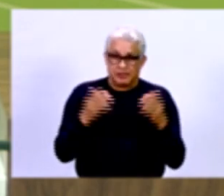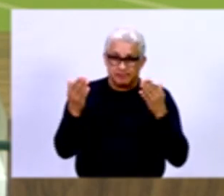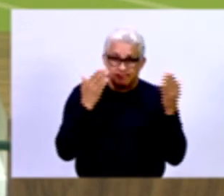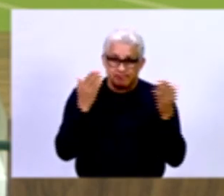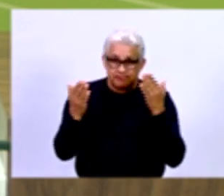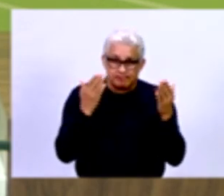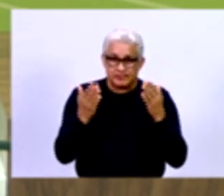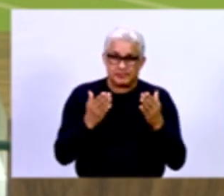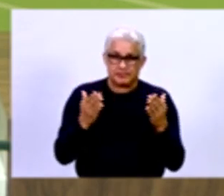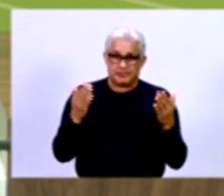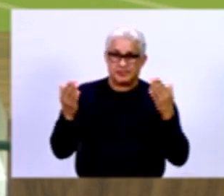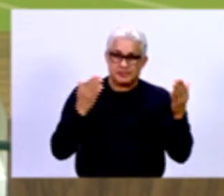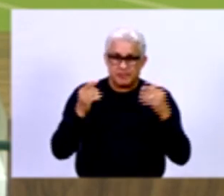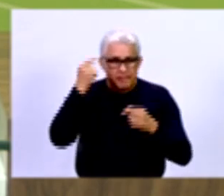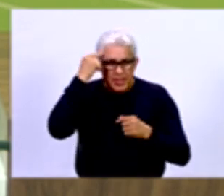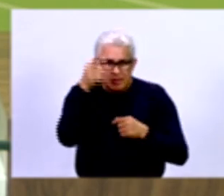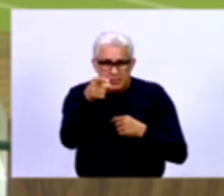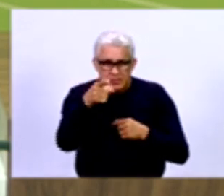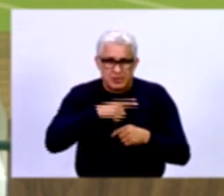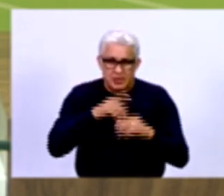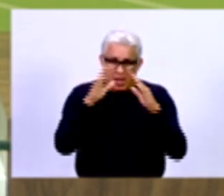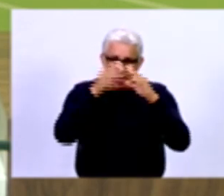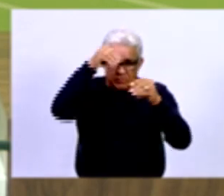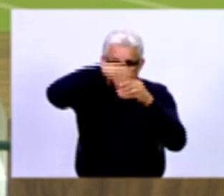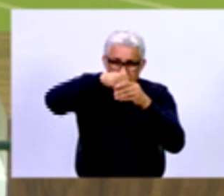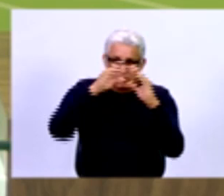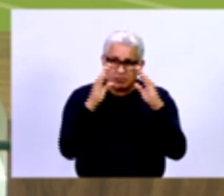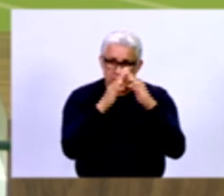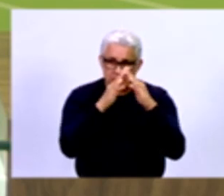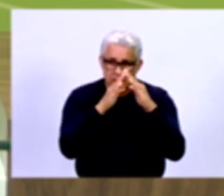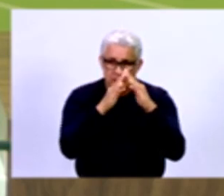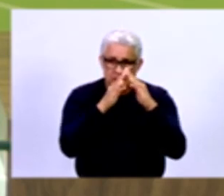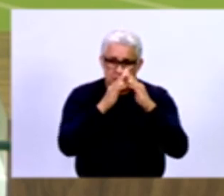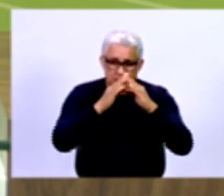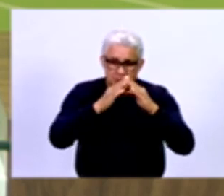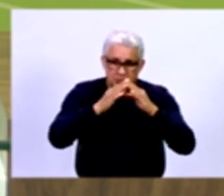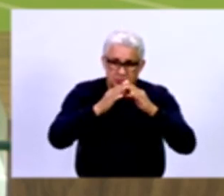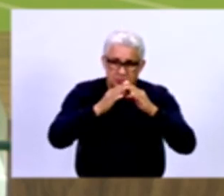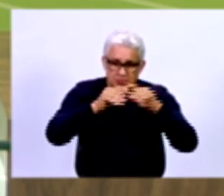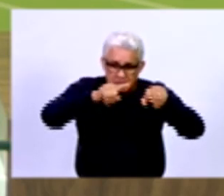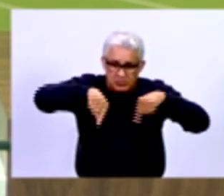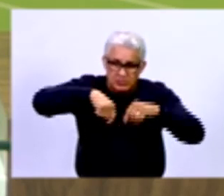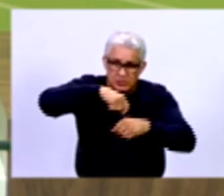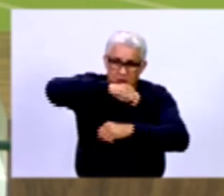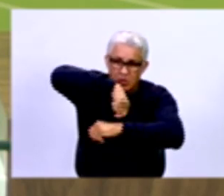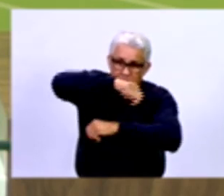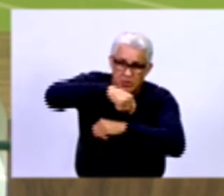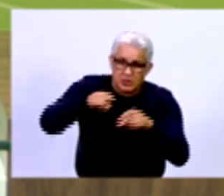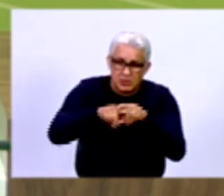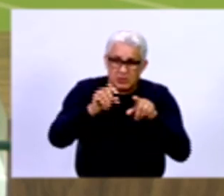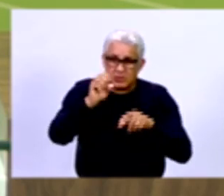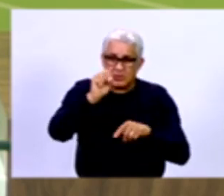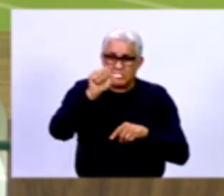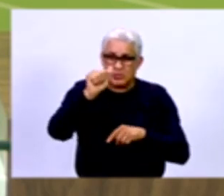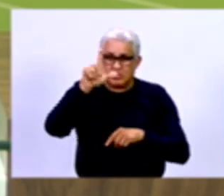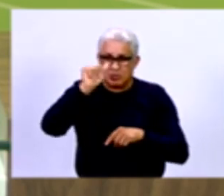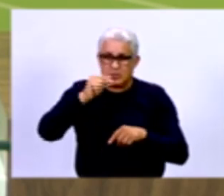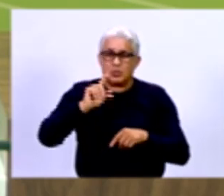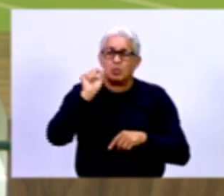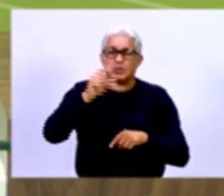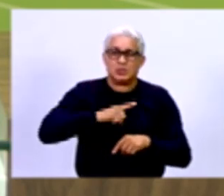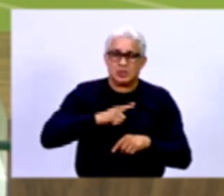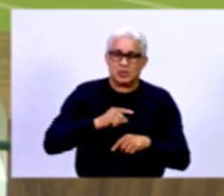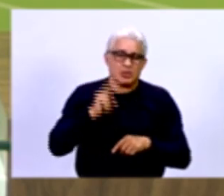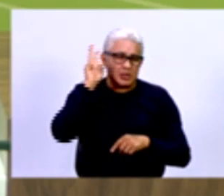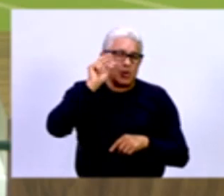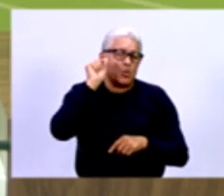assim. Pense o que você tem na sua casa, o que você tem na sua cozinha, o que você tem na sua sala. Agora tente lembrar o que seus